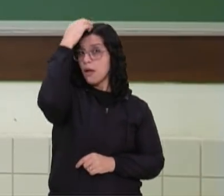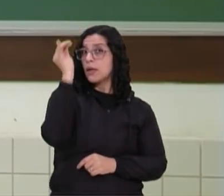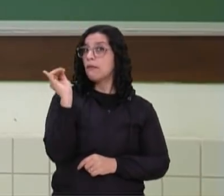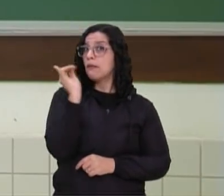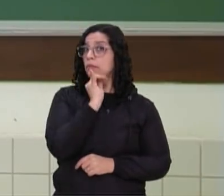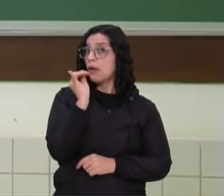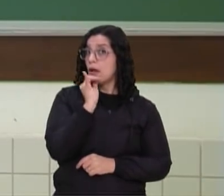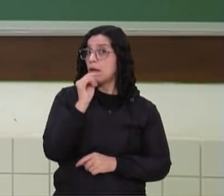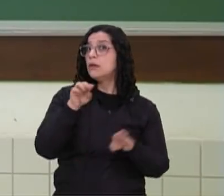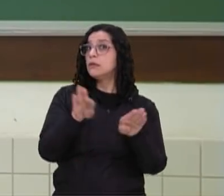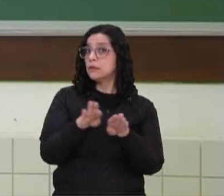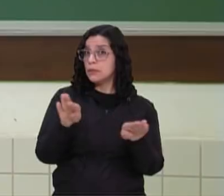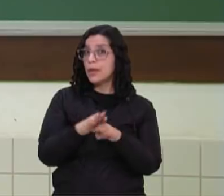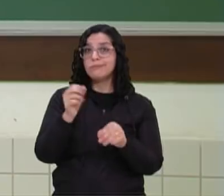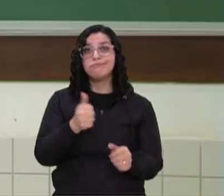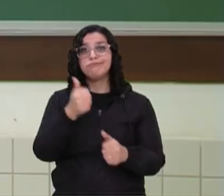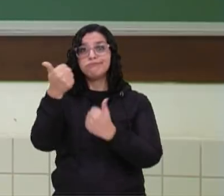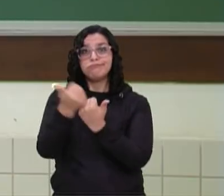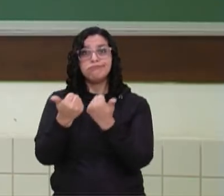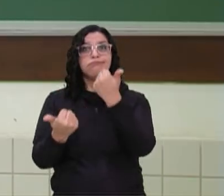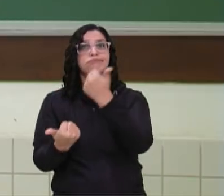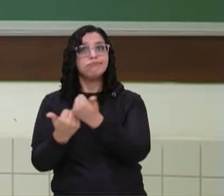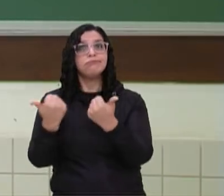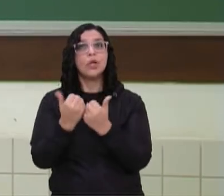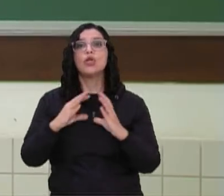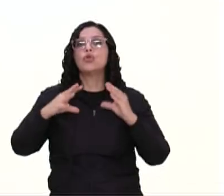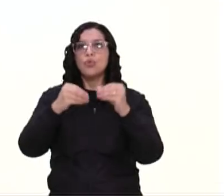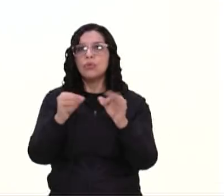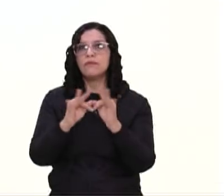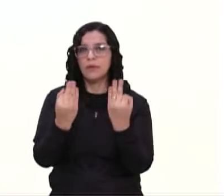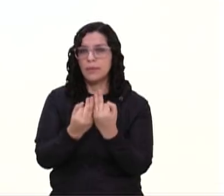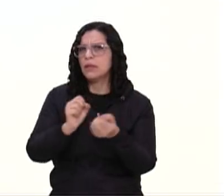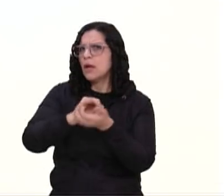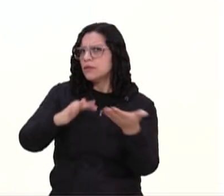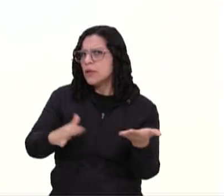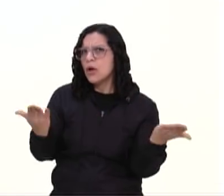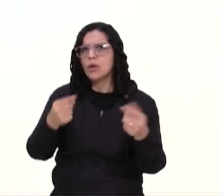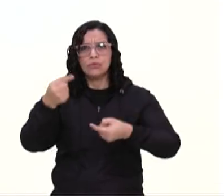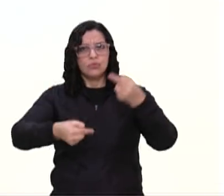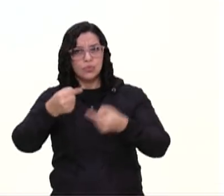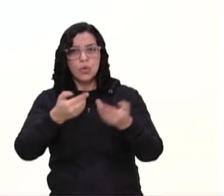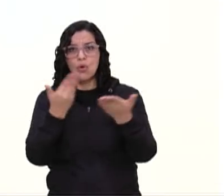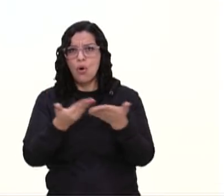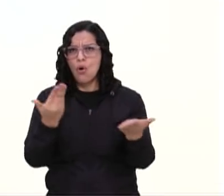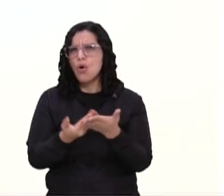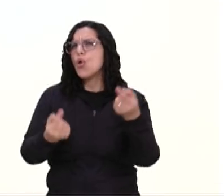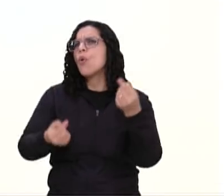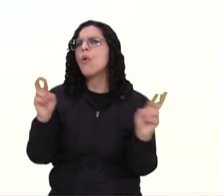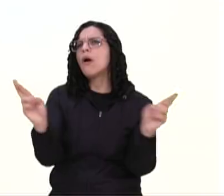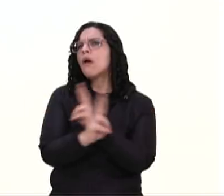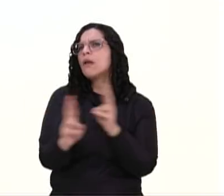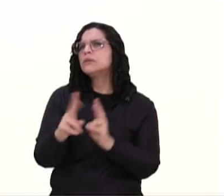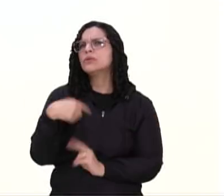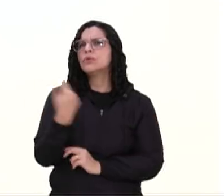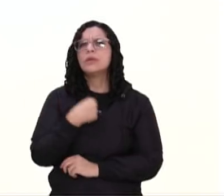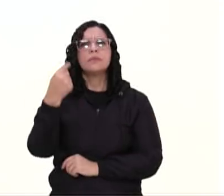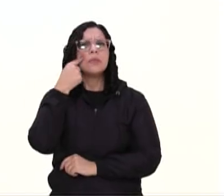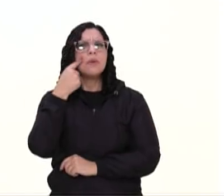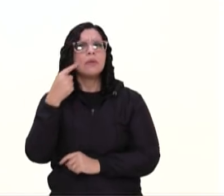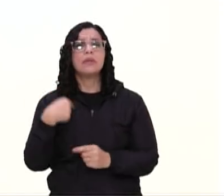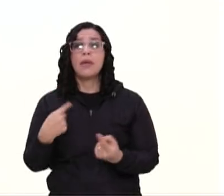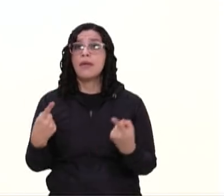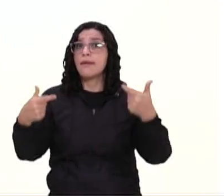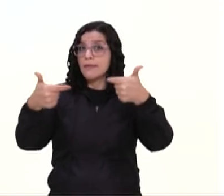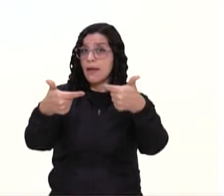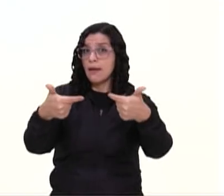o nepotismo dele. Certo? Então vamos para a nossa atividade. A partir do que foi discutido nessa aula, qual relação podemos estabelecer entre as